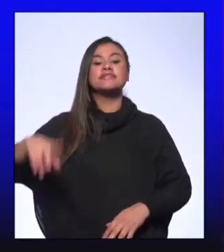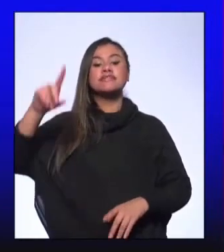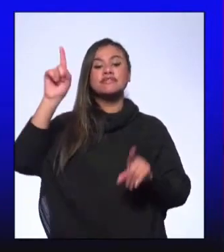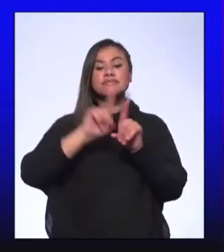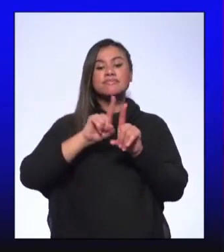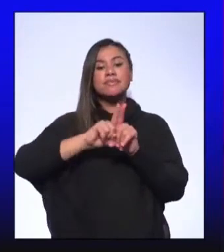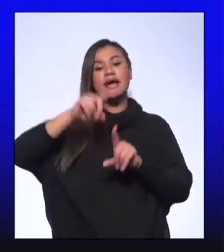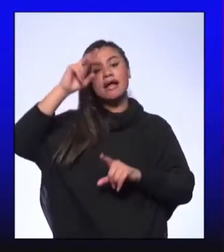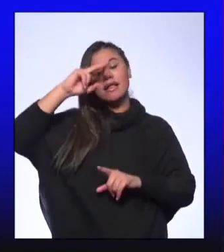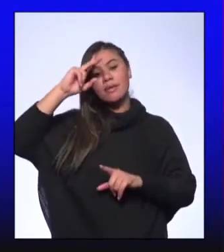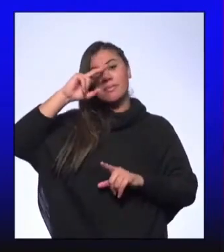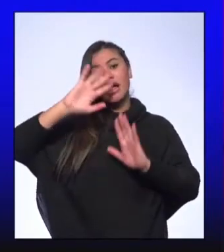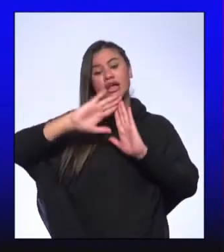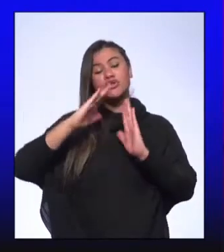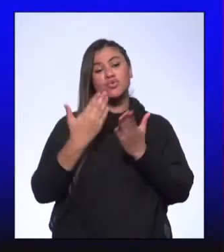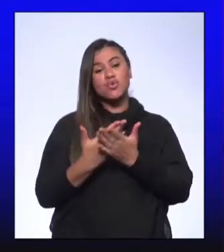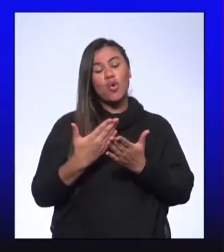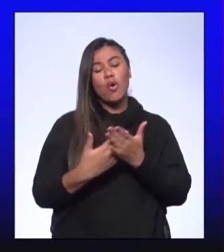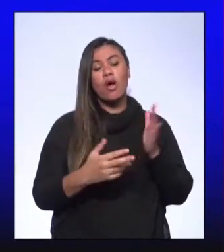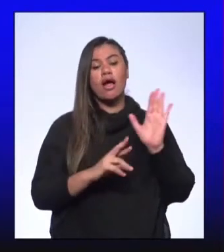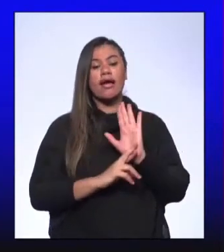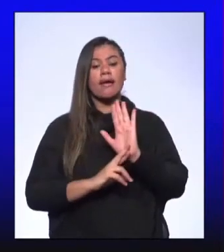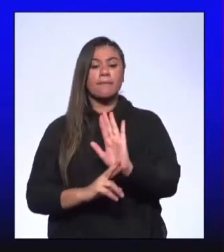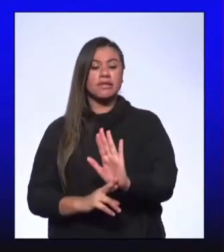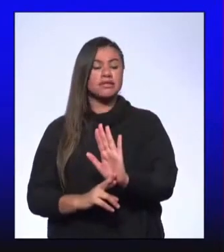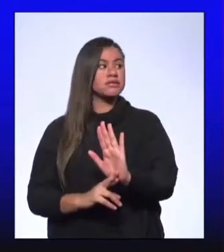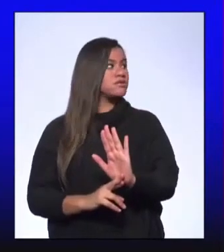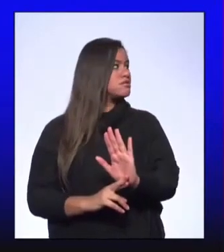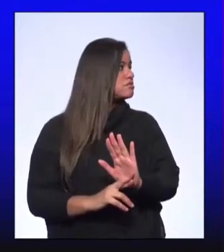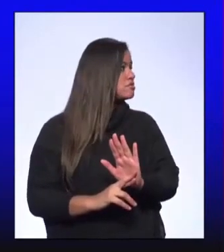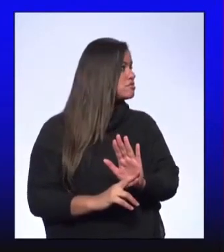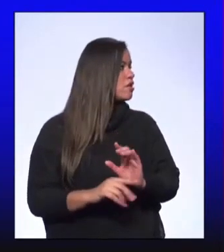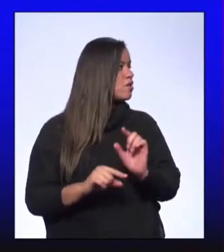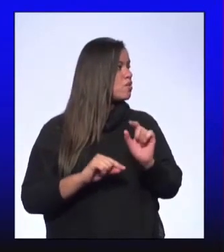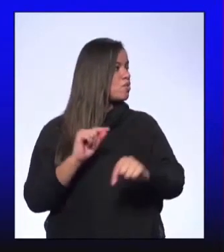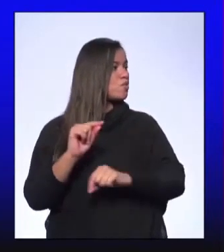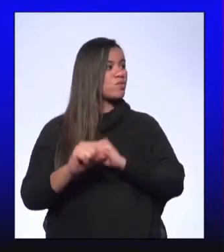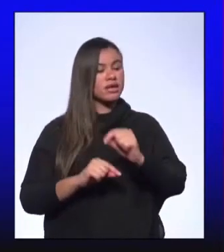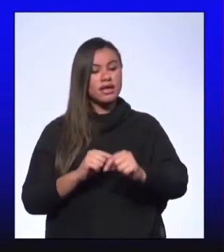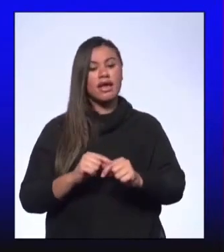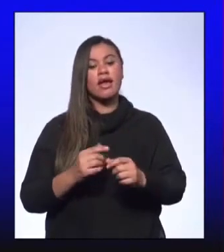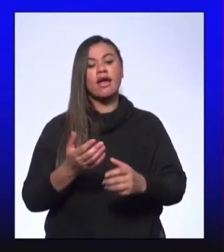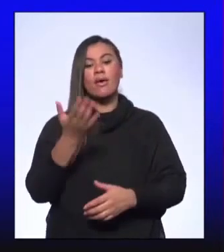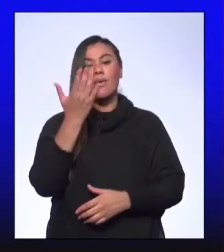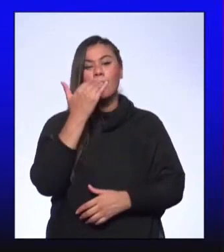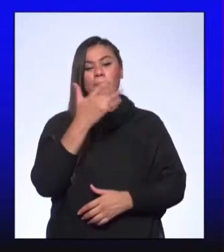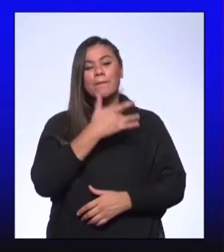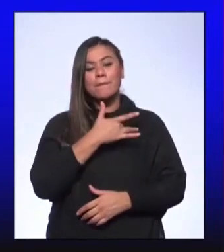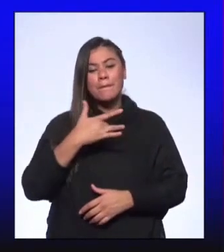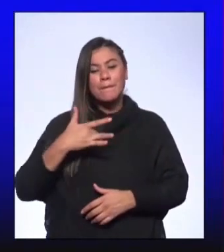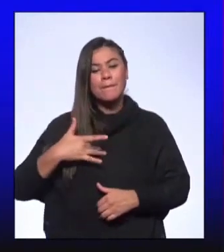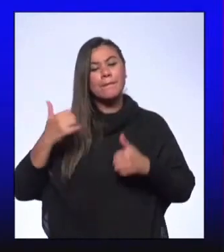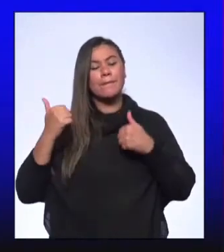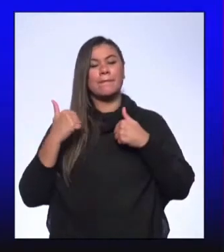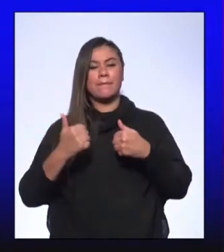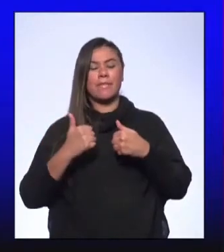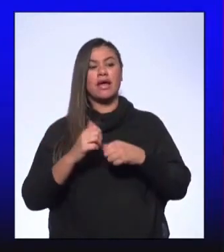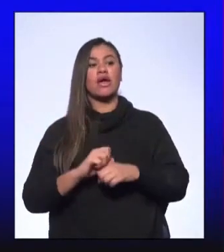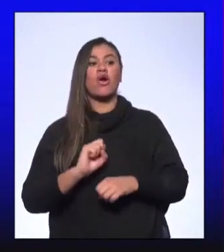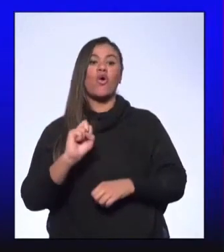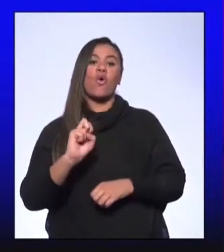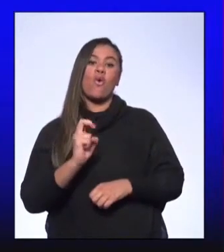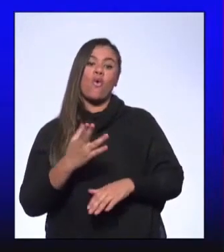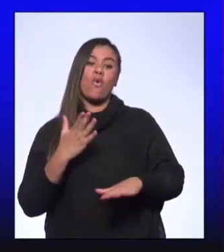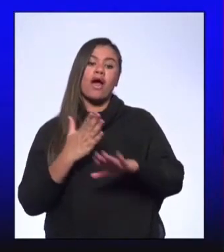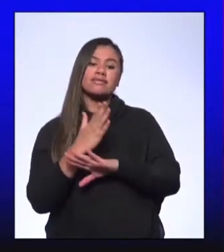escolas representam, vamos dizer, muitas vezes, o ganho nutricional dessas crianças ou ter acesso a